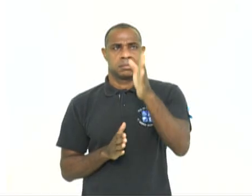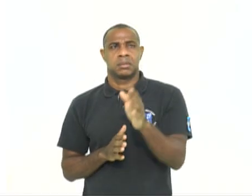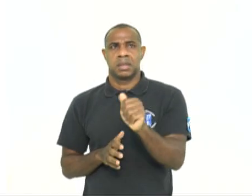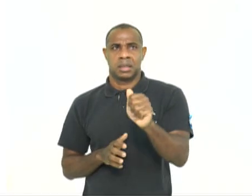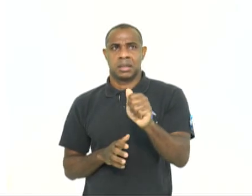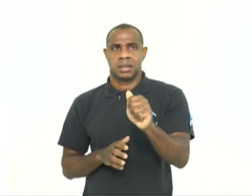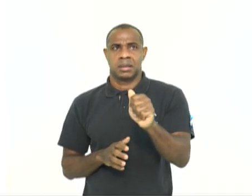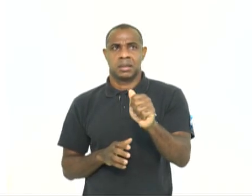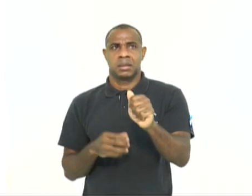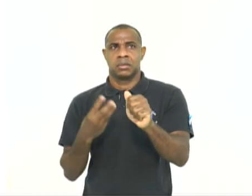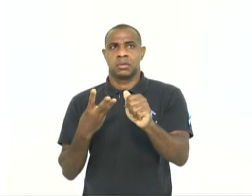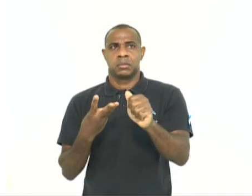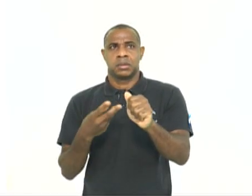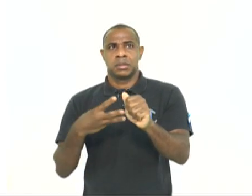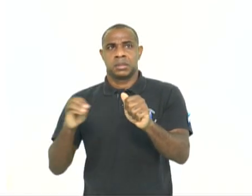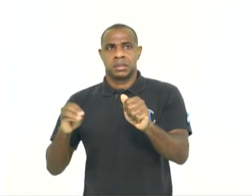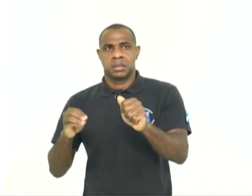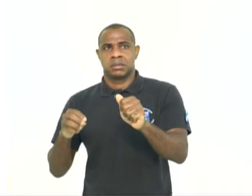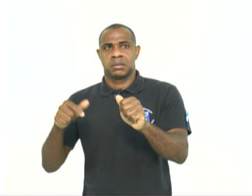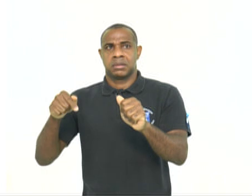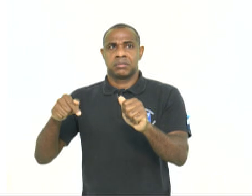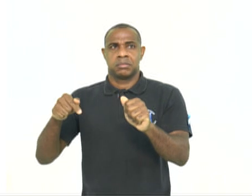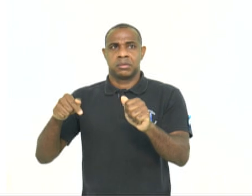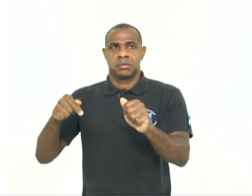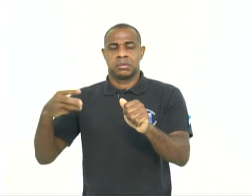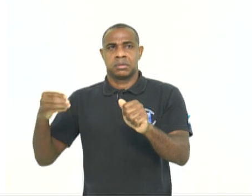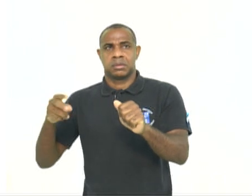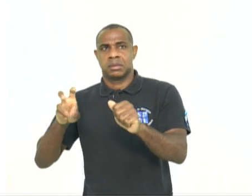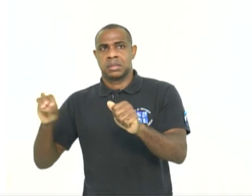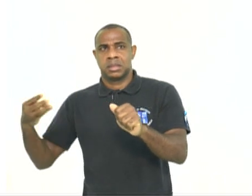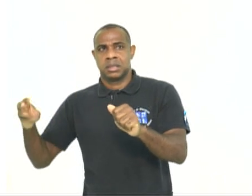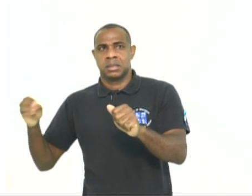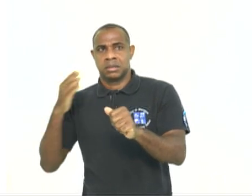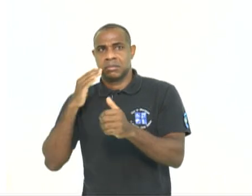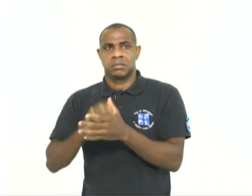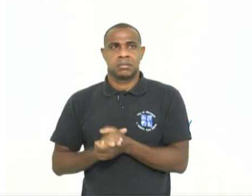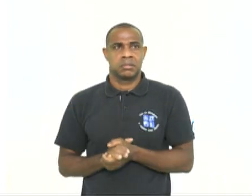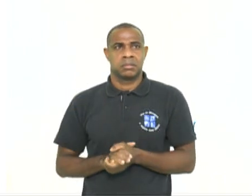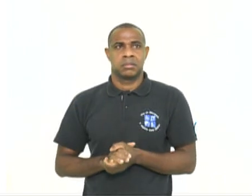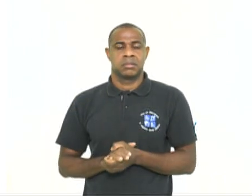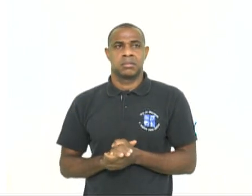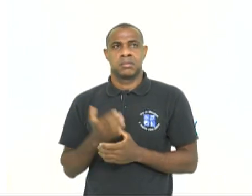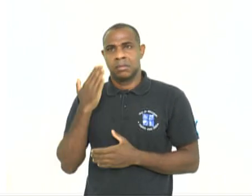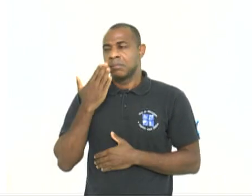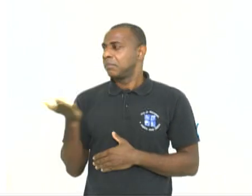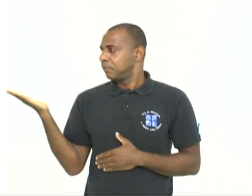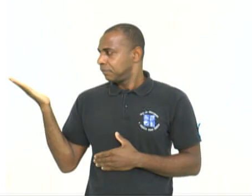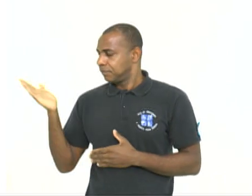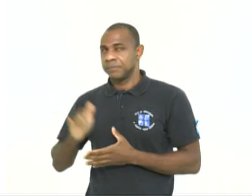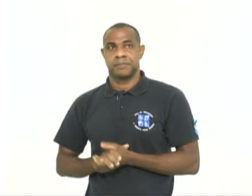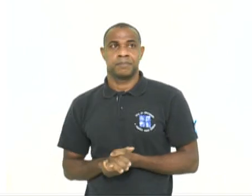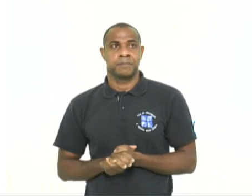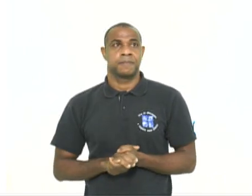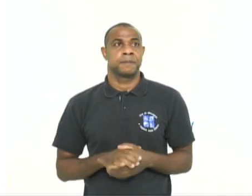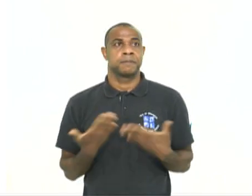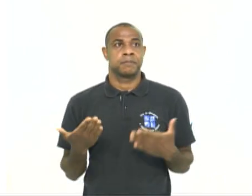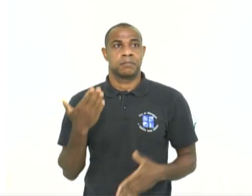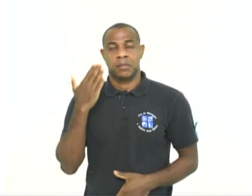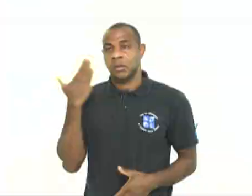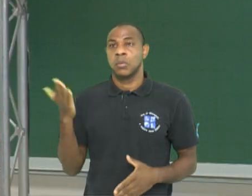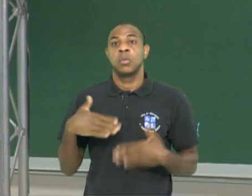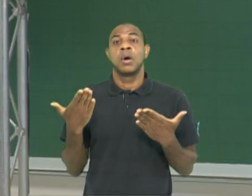A 2.300, 7.100, 6.300 e plaquetas 160.000, 12.000 e 270.000. Qual